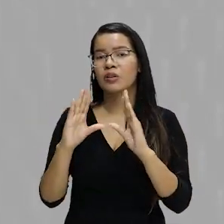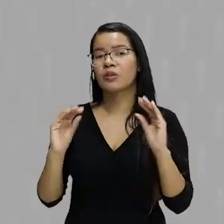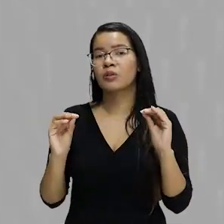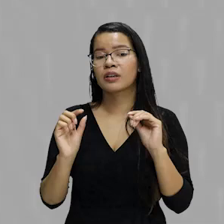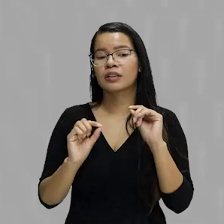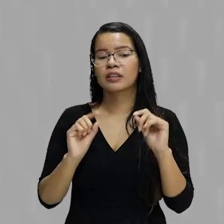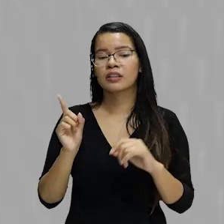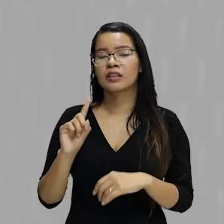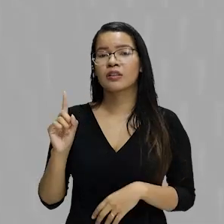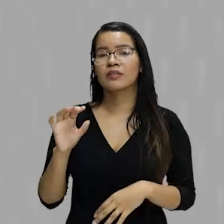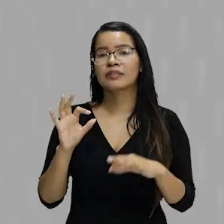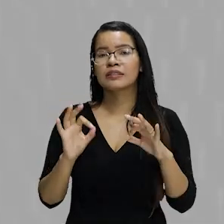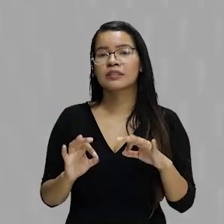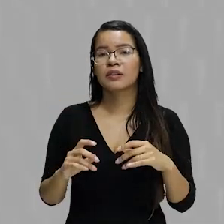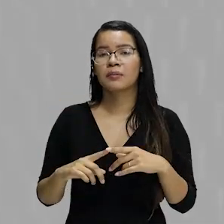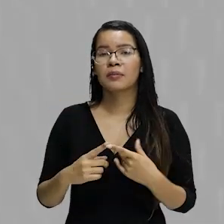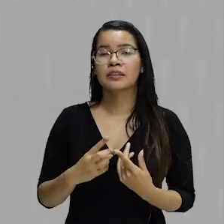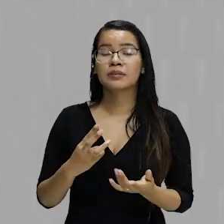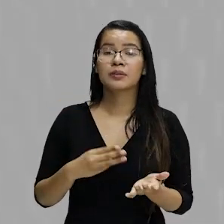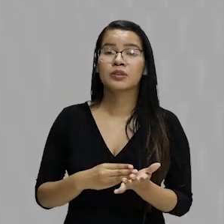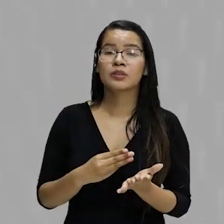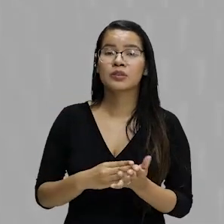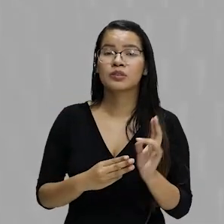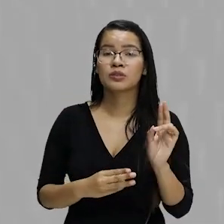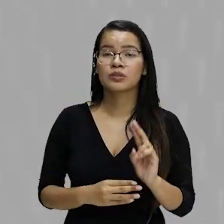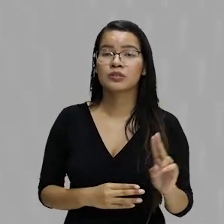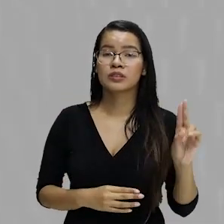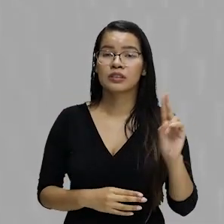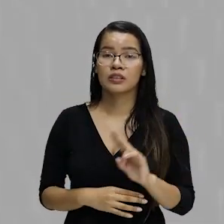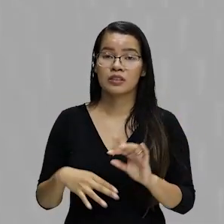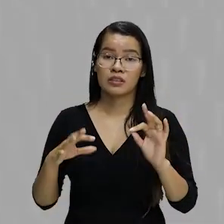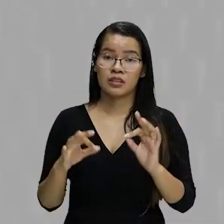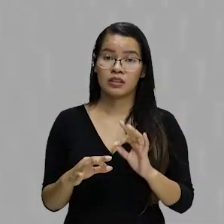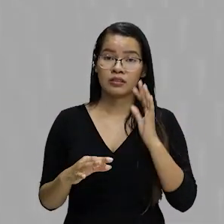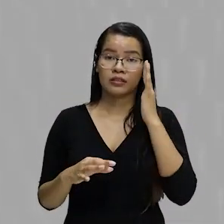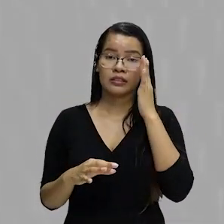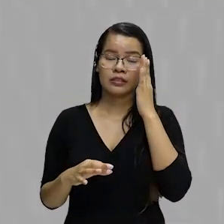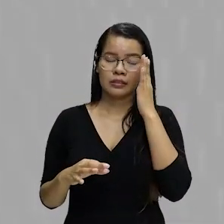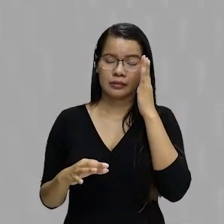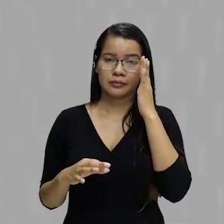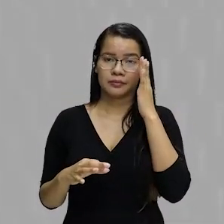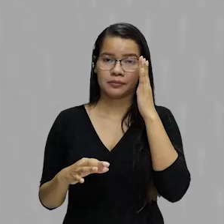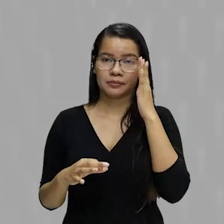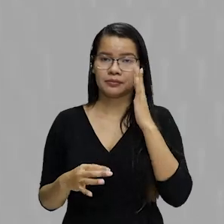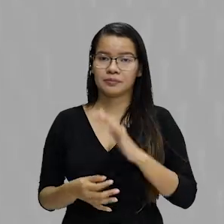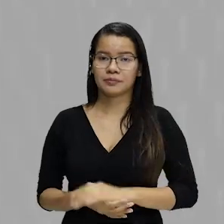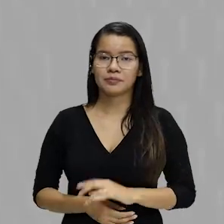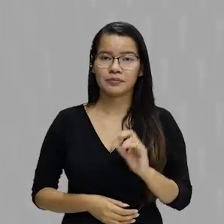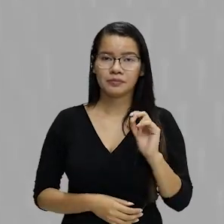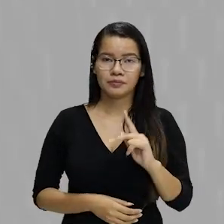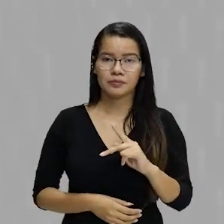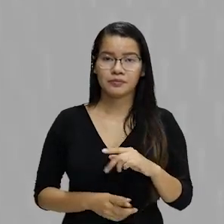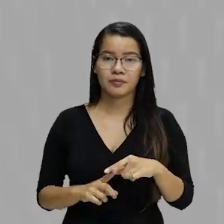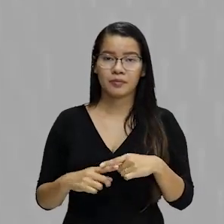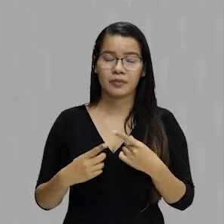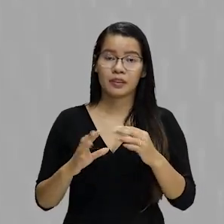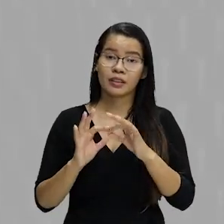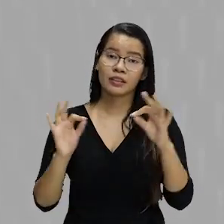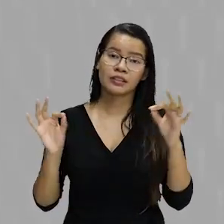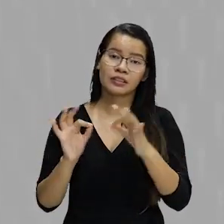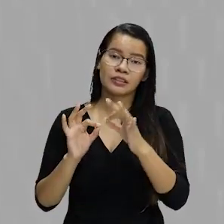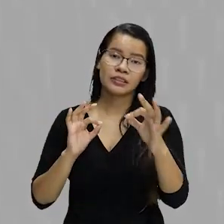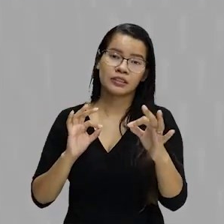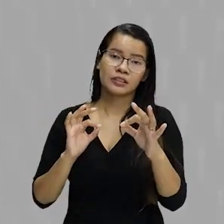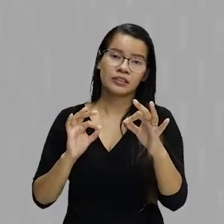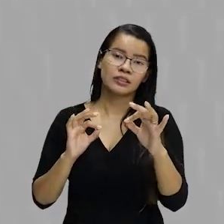foi nem exato, mas a metodologia que foi utilizada foi uma metodologia exata, mas a medição não foi nem exata, tá ok? Mas a distância entre estrelas